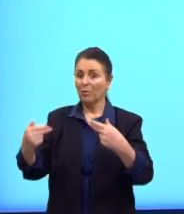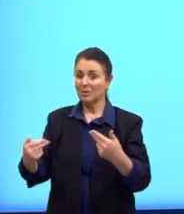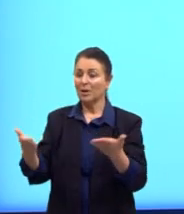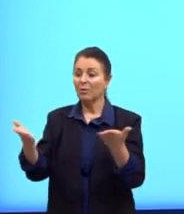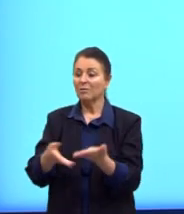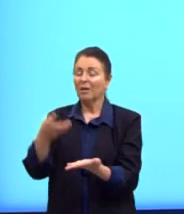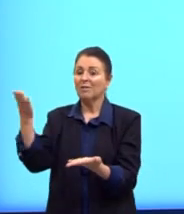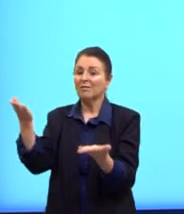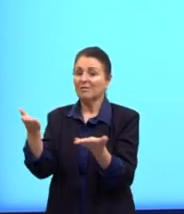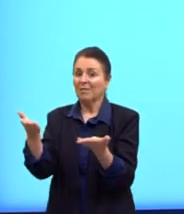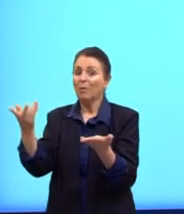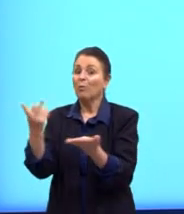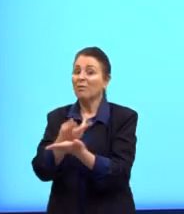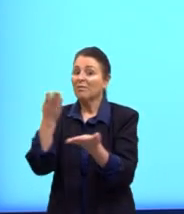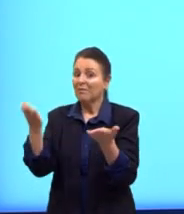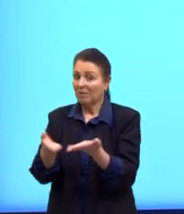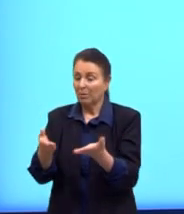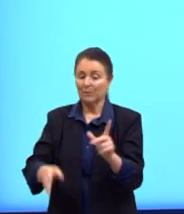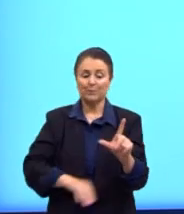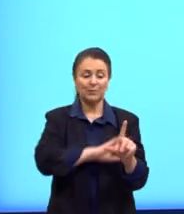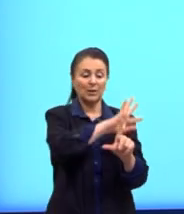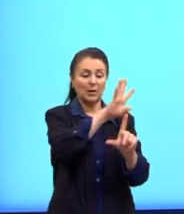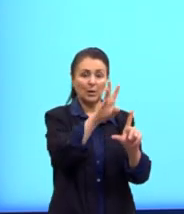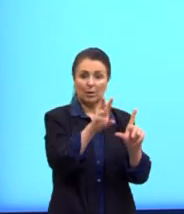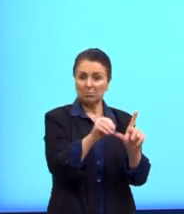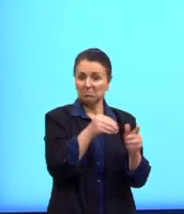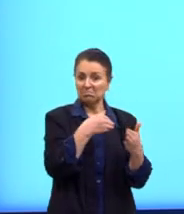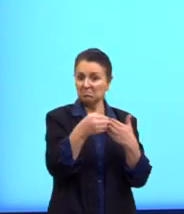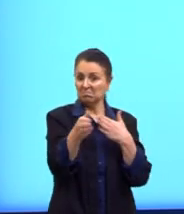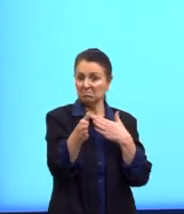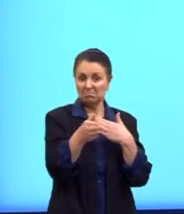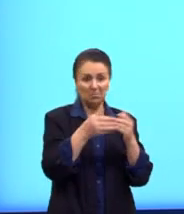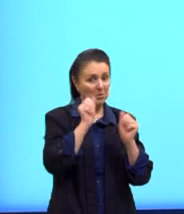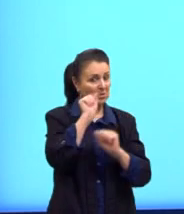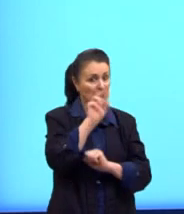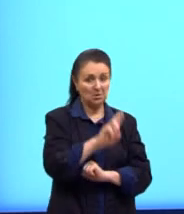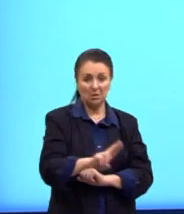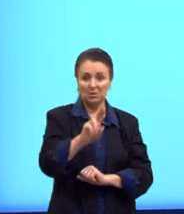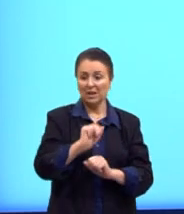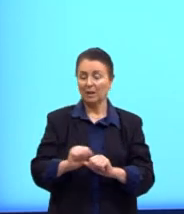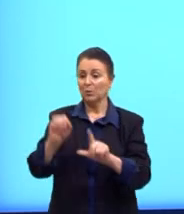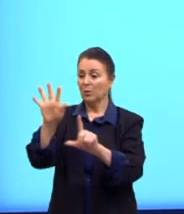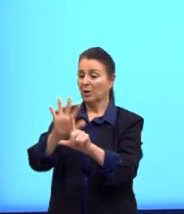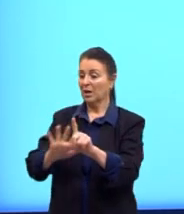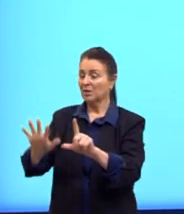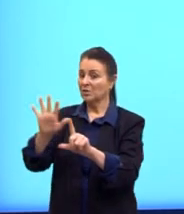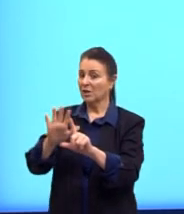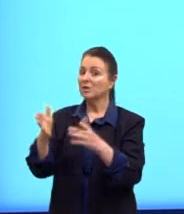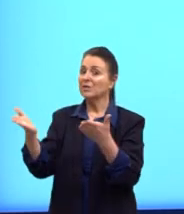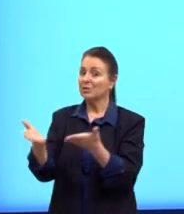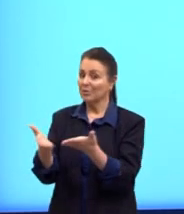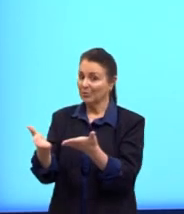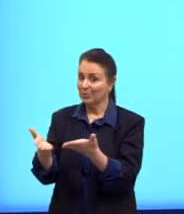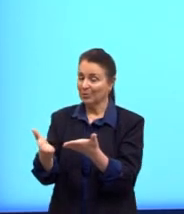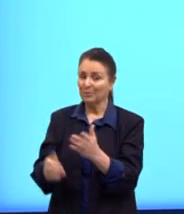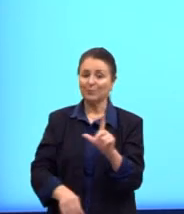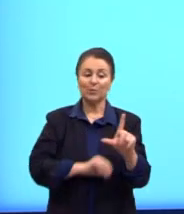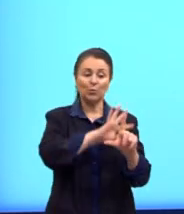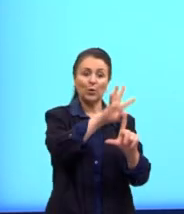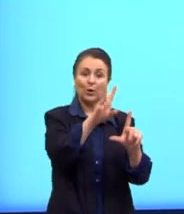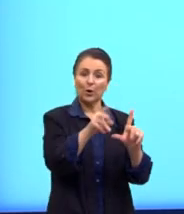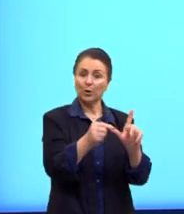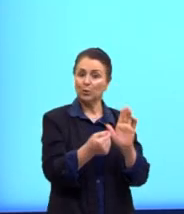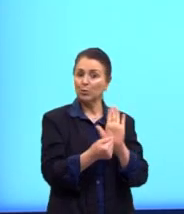tá então um cartoon pode ser usado em qualquer época a charge é um tema atual o cartoon não